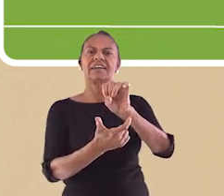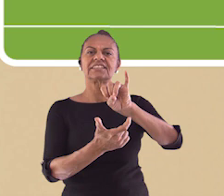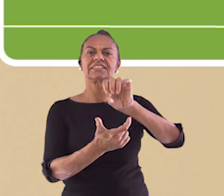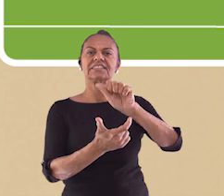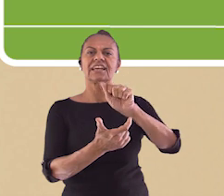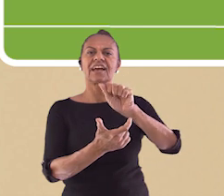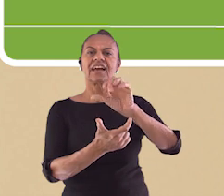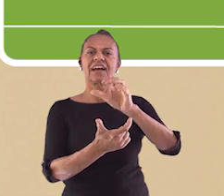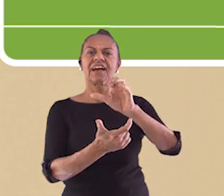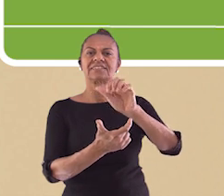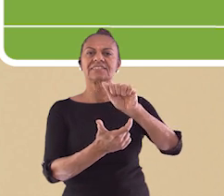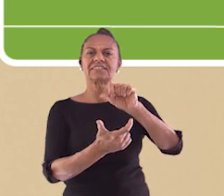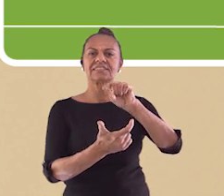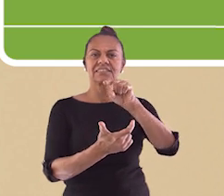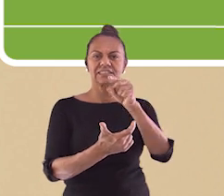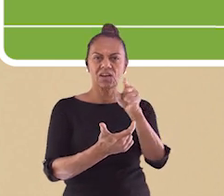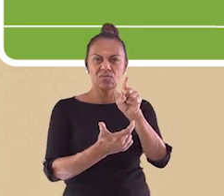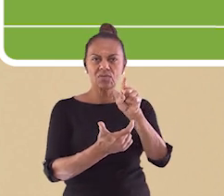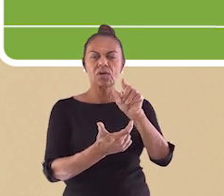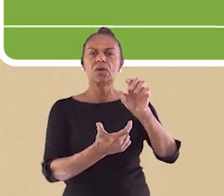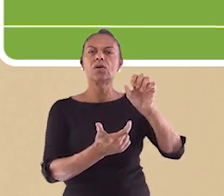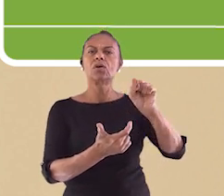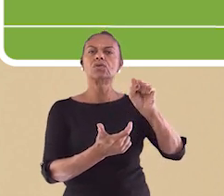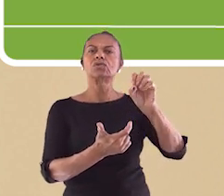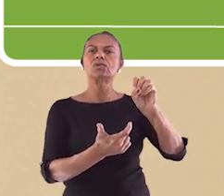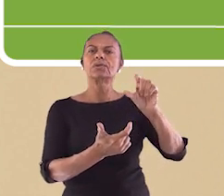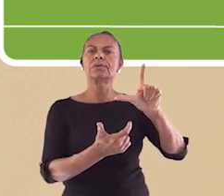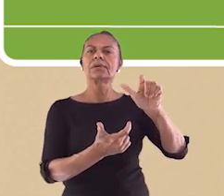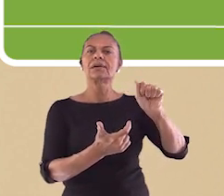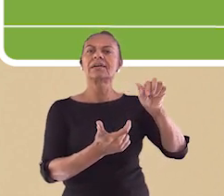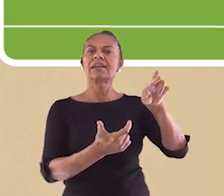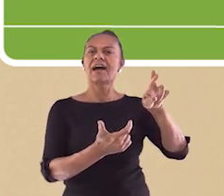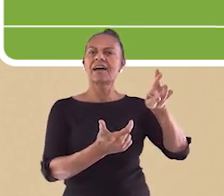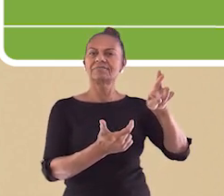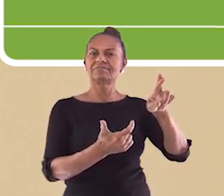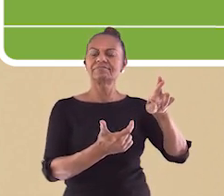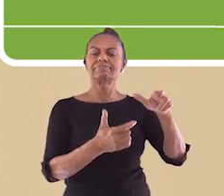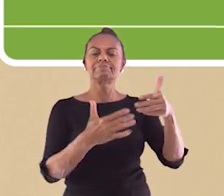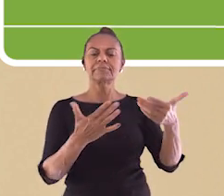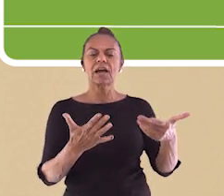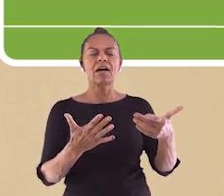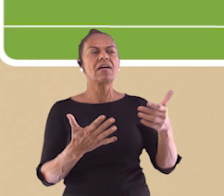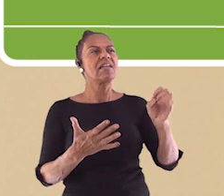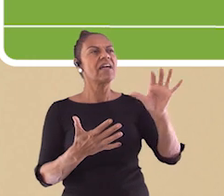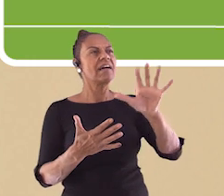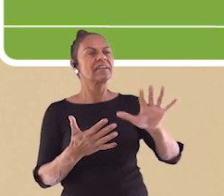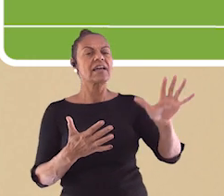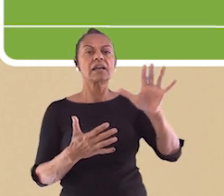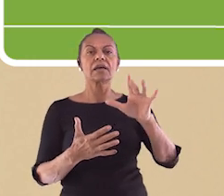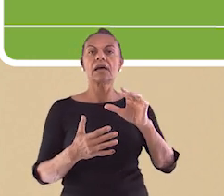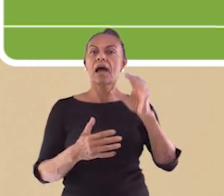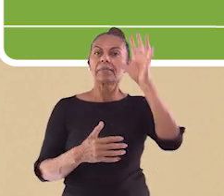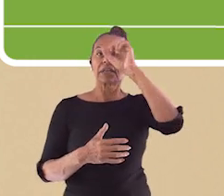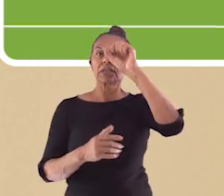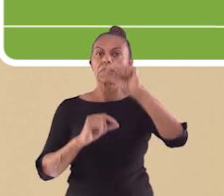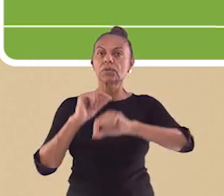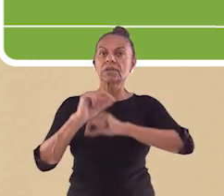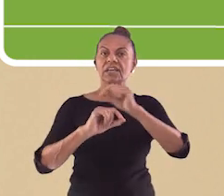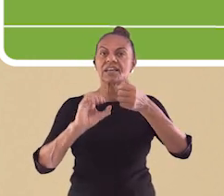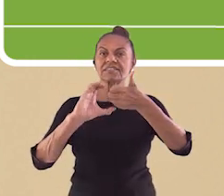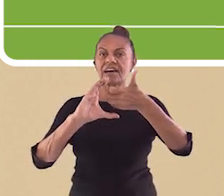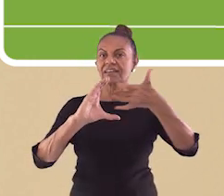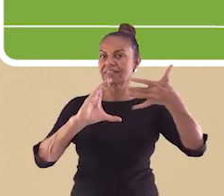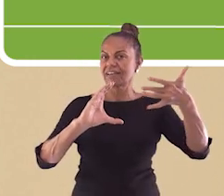será radiação solar. E as palavras que estarão ao seu redor são as características da radiação solar